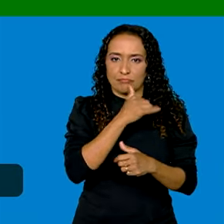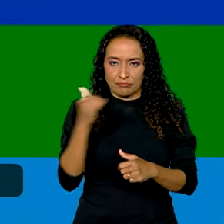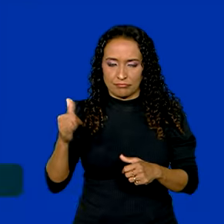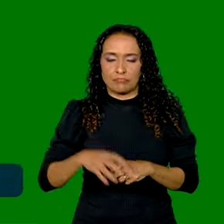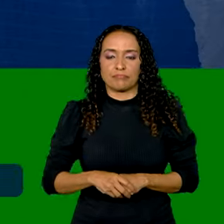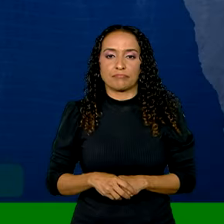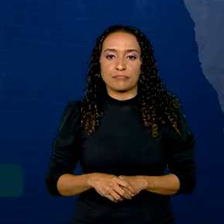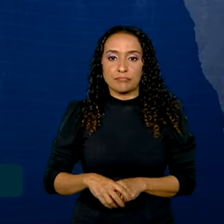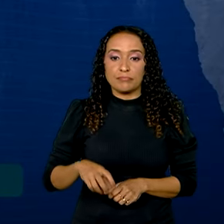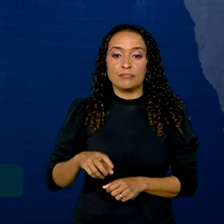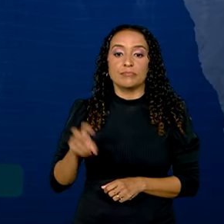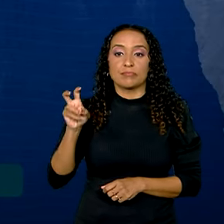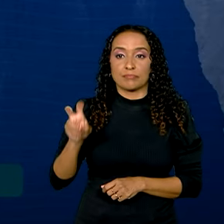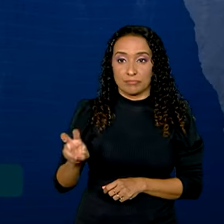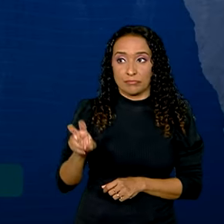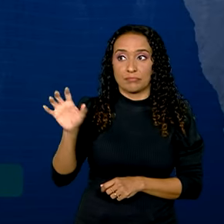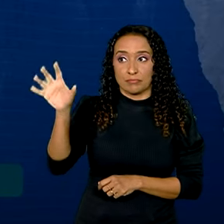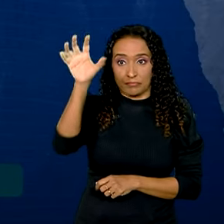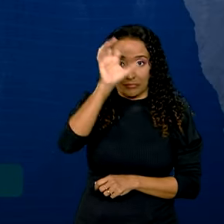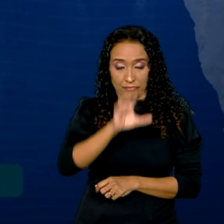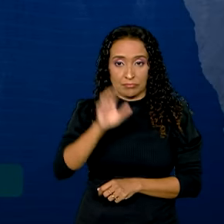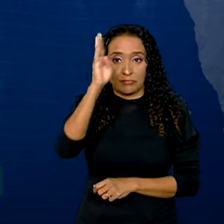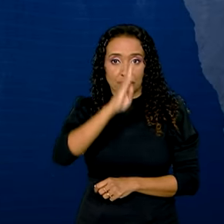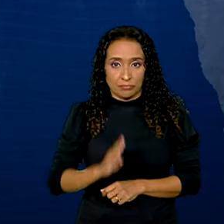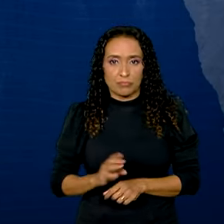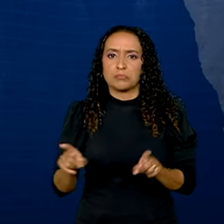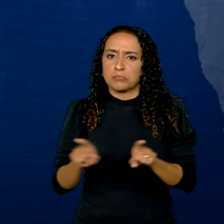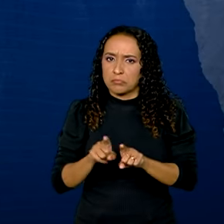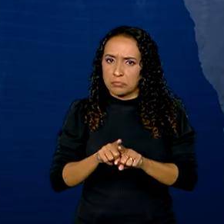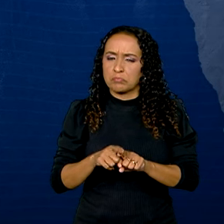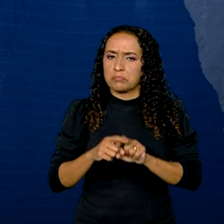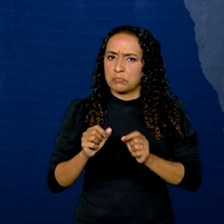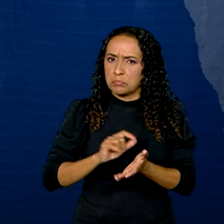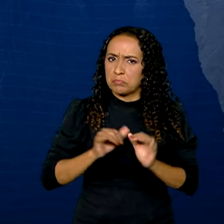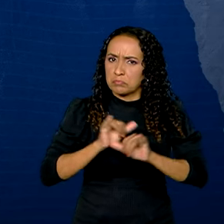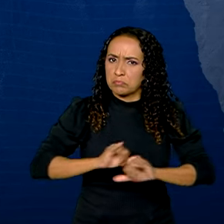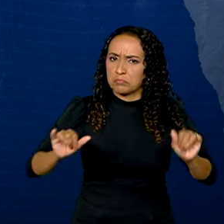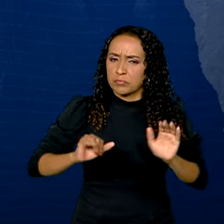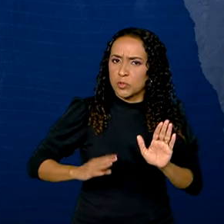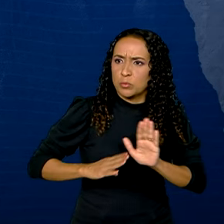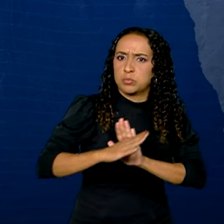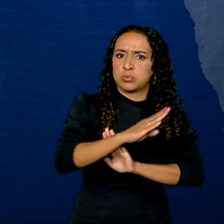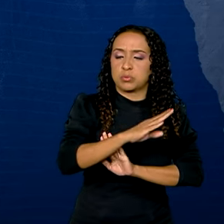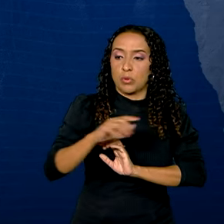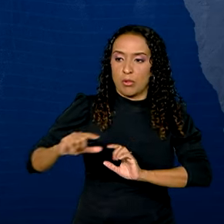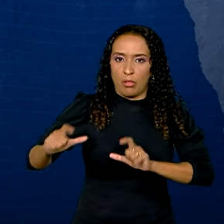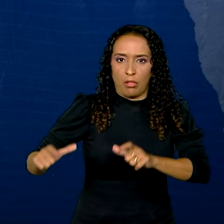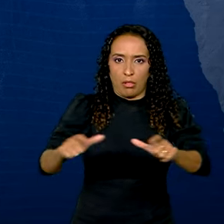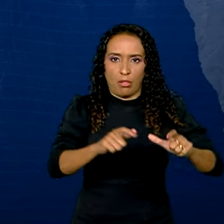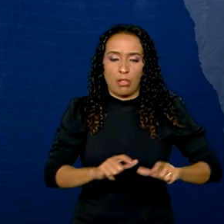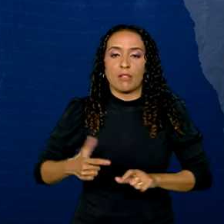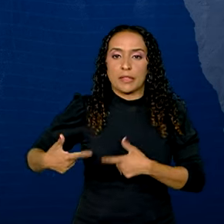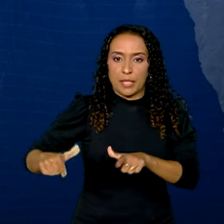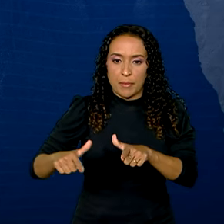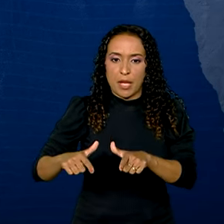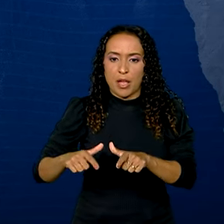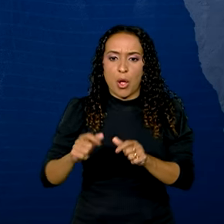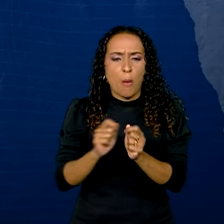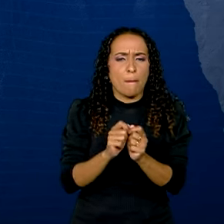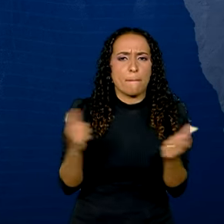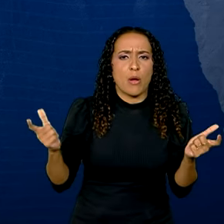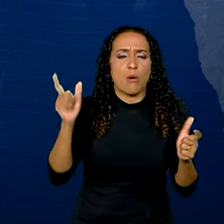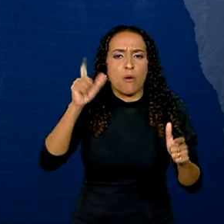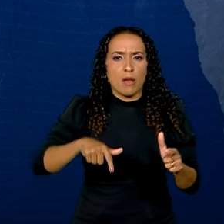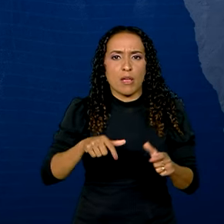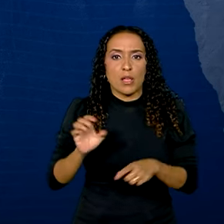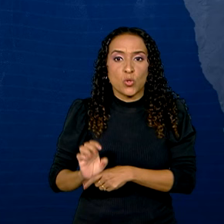As 5 regiões do país também registraram crescimento no número de postos de trabalho. E os maiores saldos ocorreram